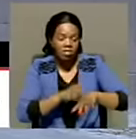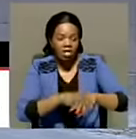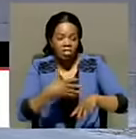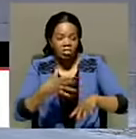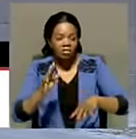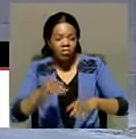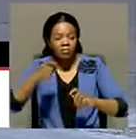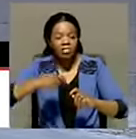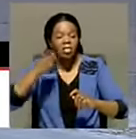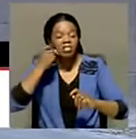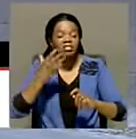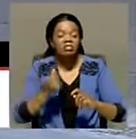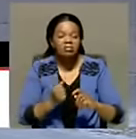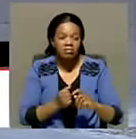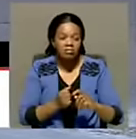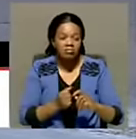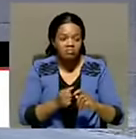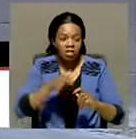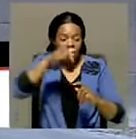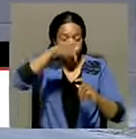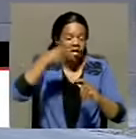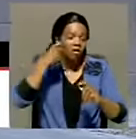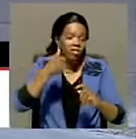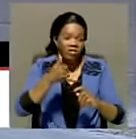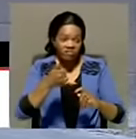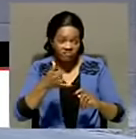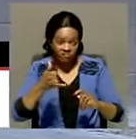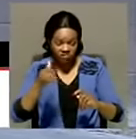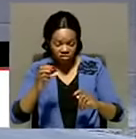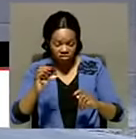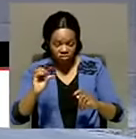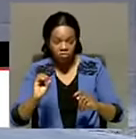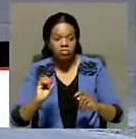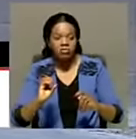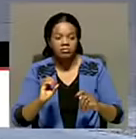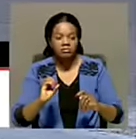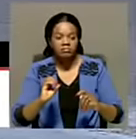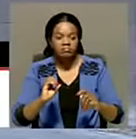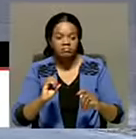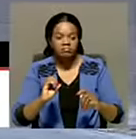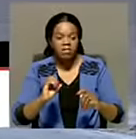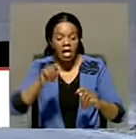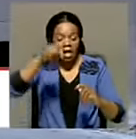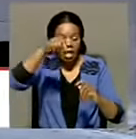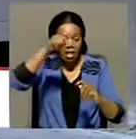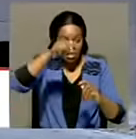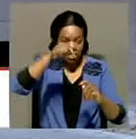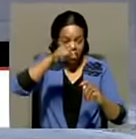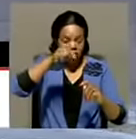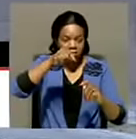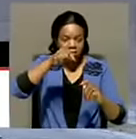serão 20 horas e 30 minutos aí em Angola, o Presidente vai ter então o esperado encontro